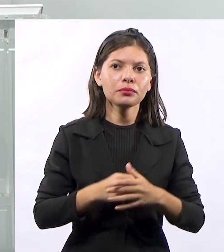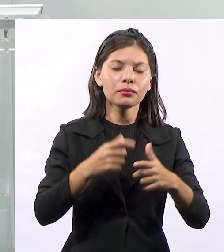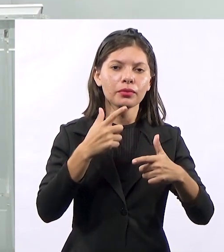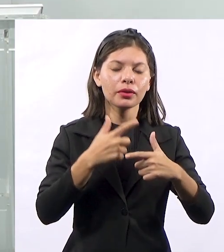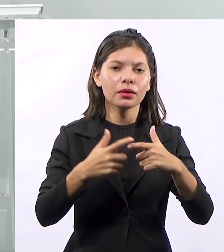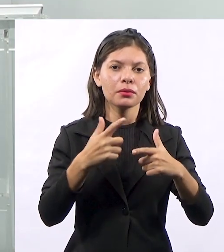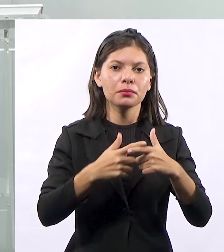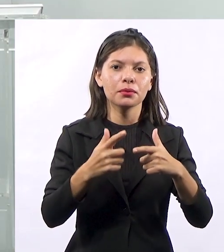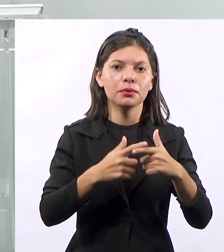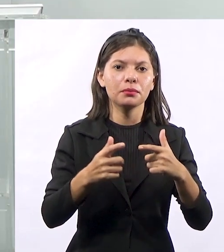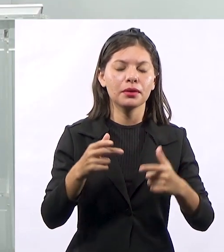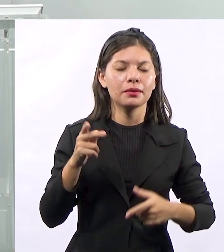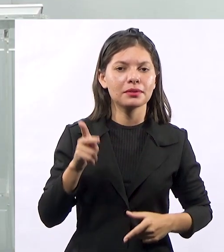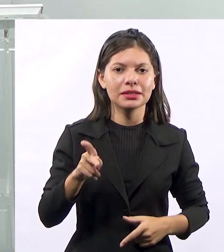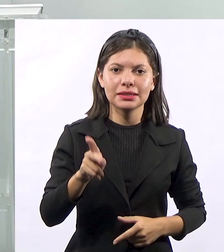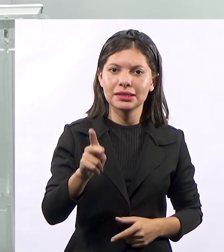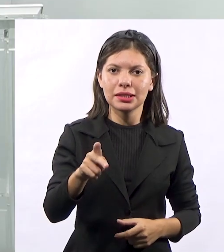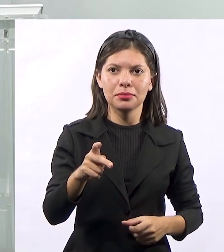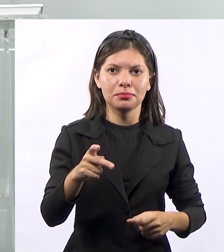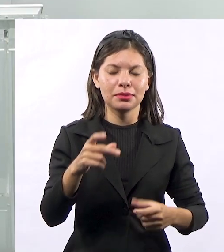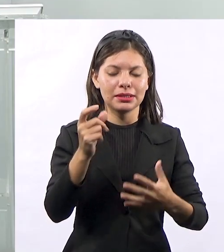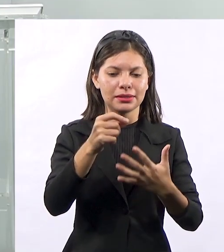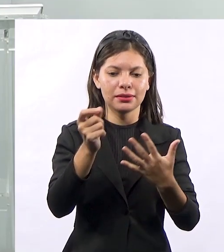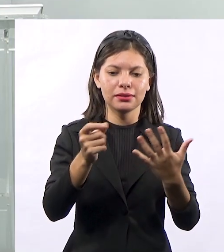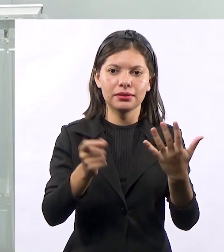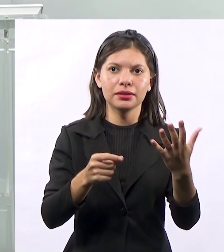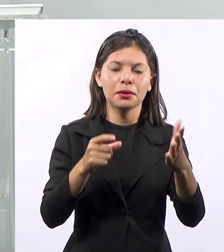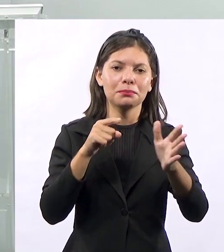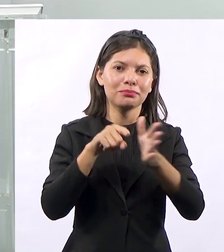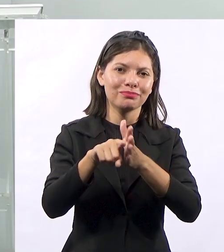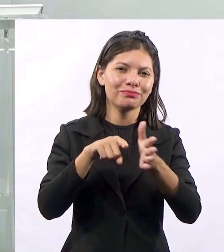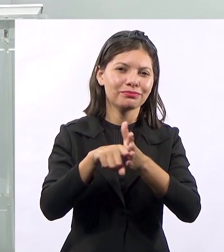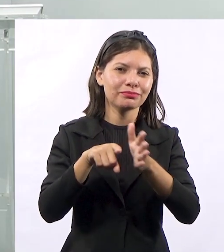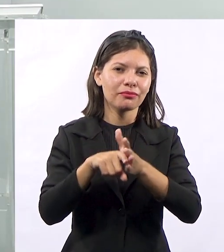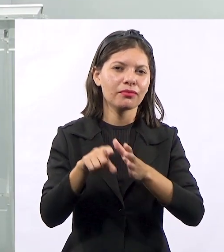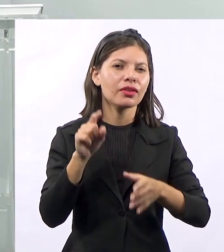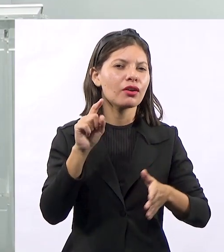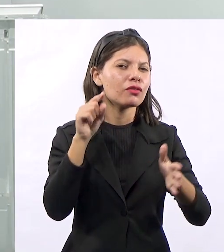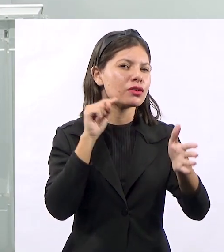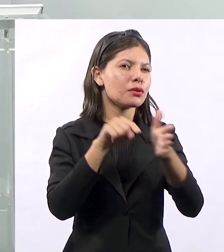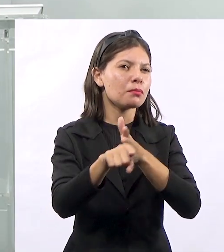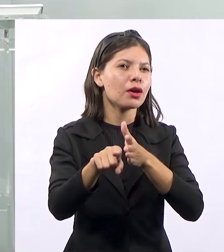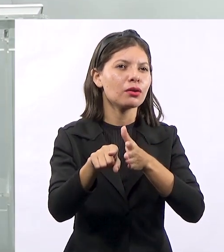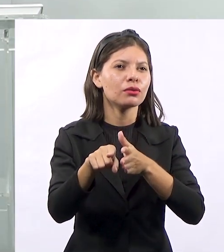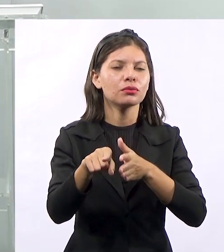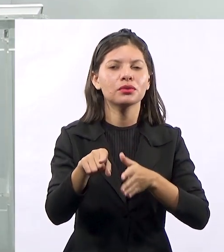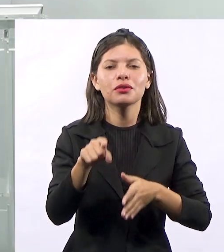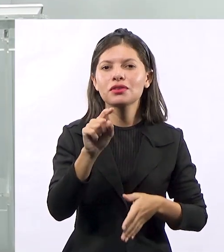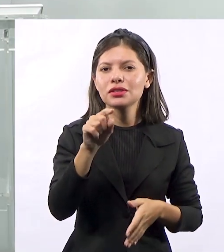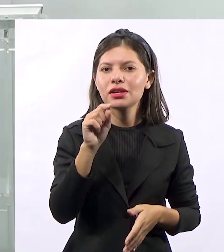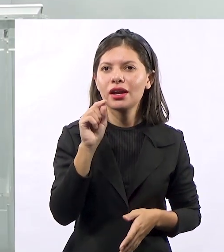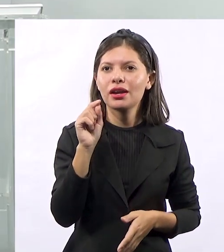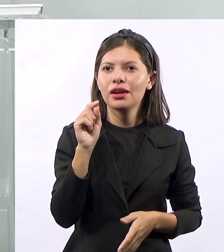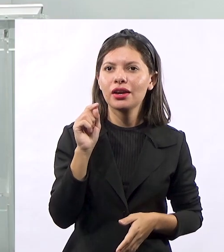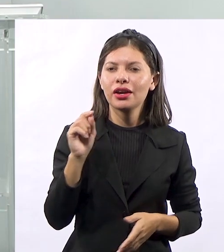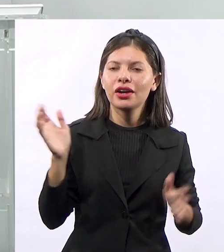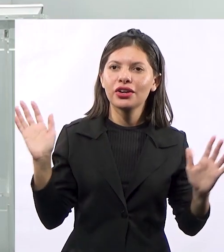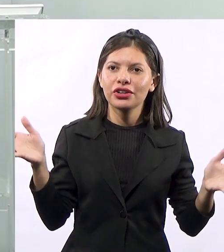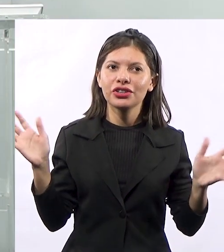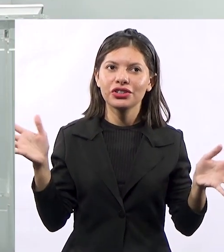problema, ele vai estar sempre caracterizado com uma pergunta. Não sei se vocês já viram, tem uma